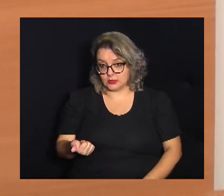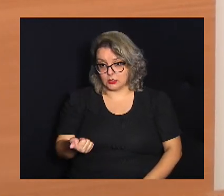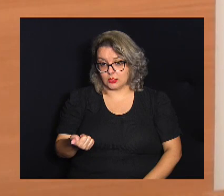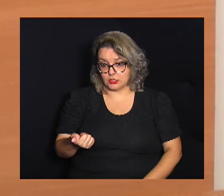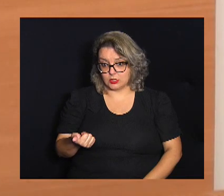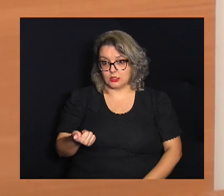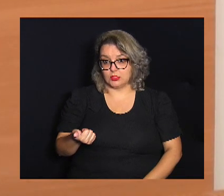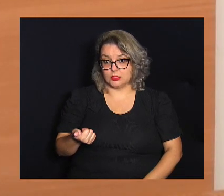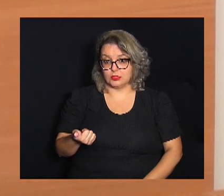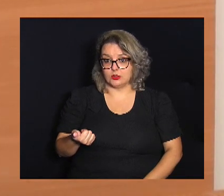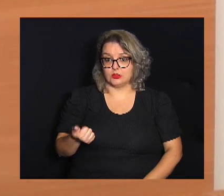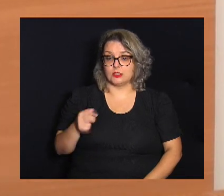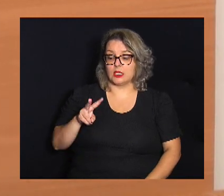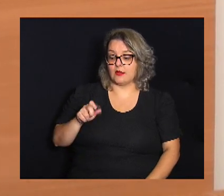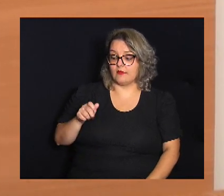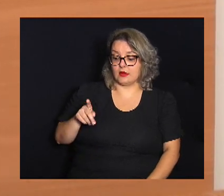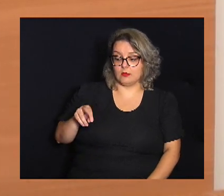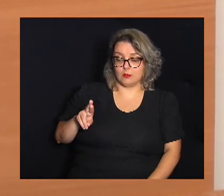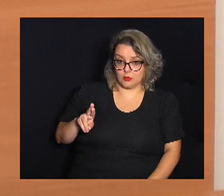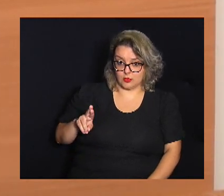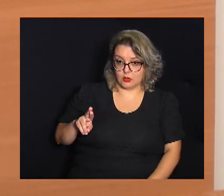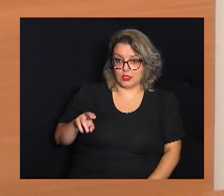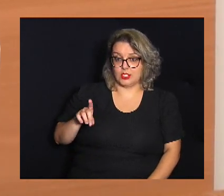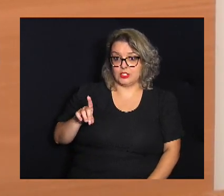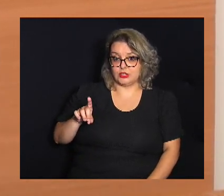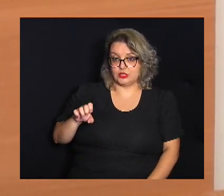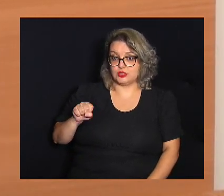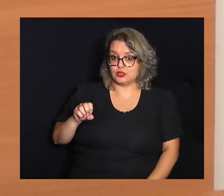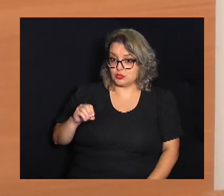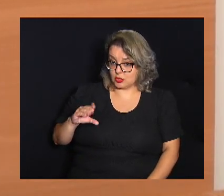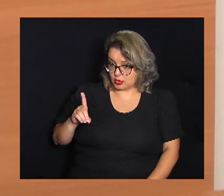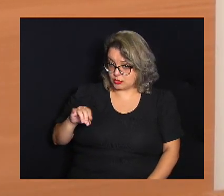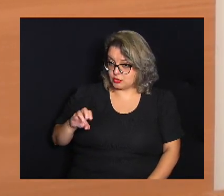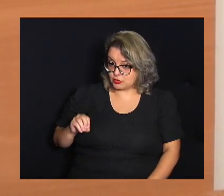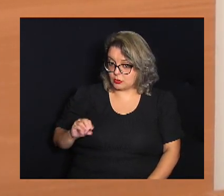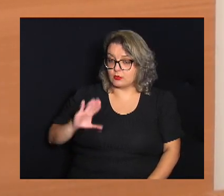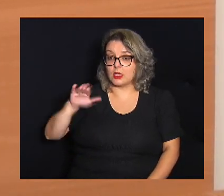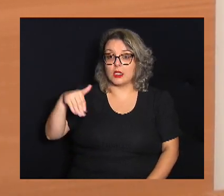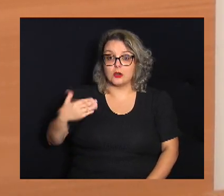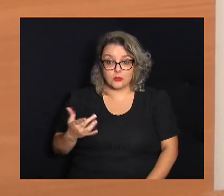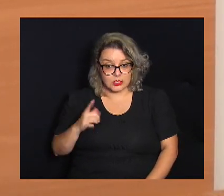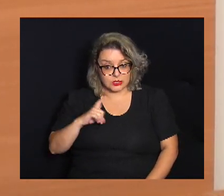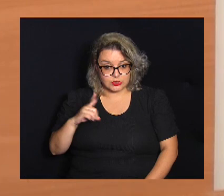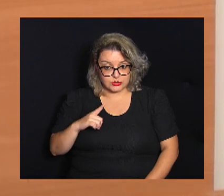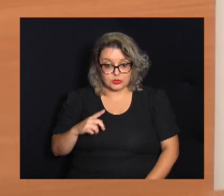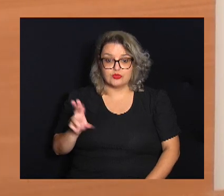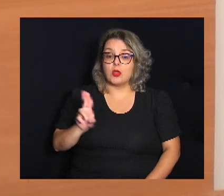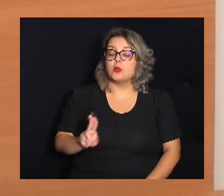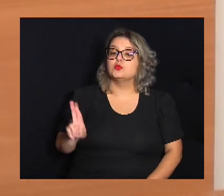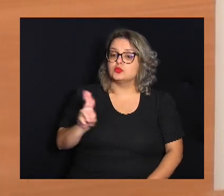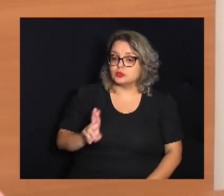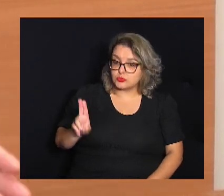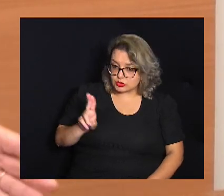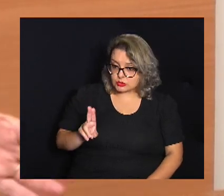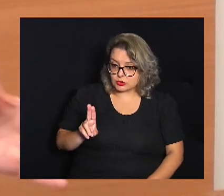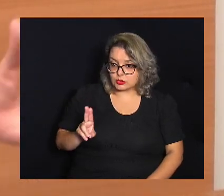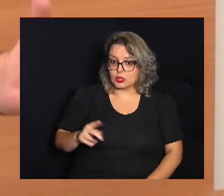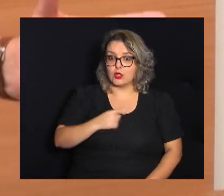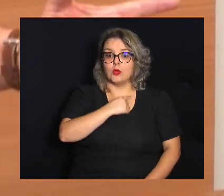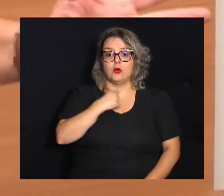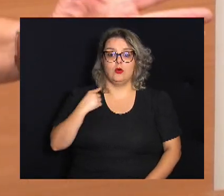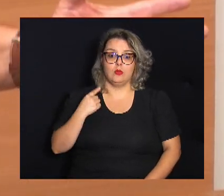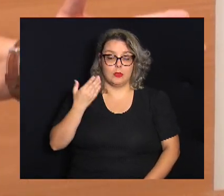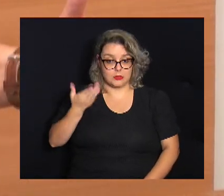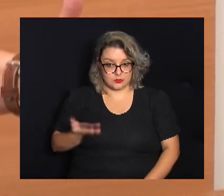que a vapor de sódio, mas quando ela estiver implantada, o prazo para isso,